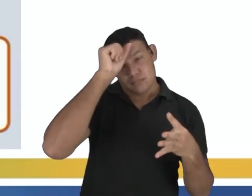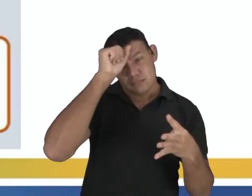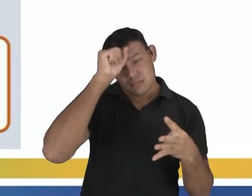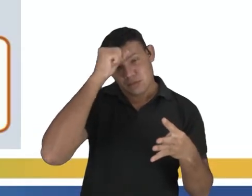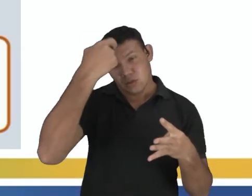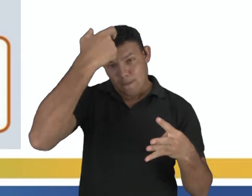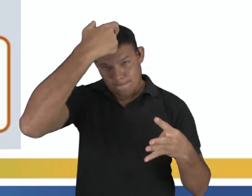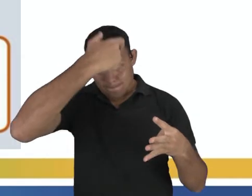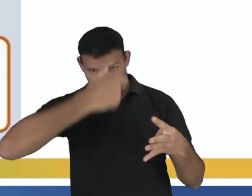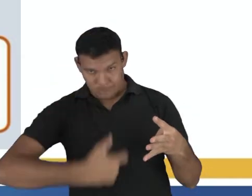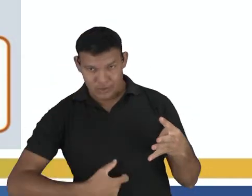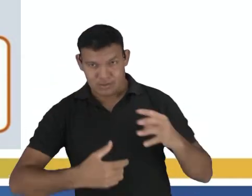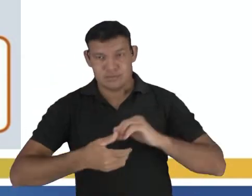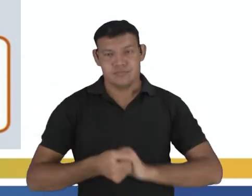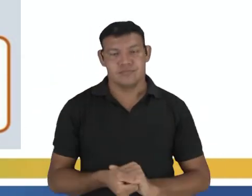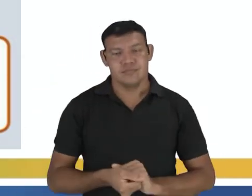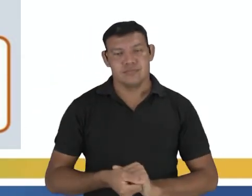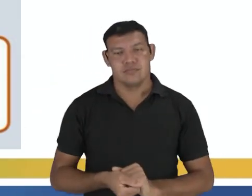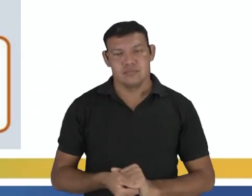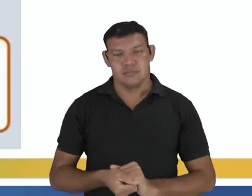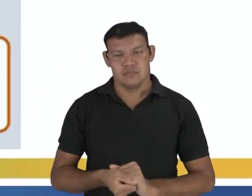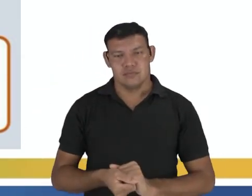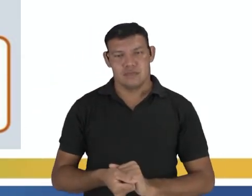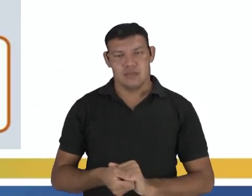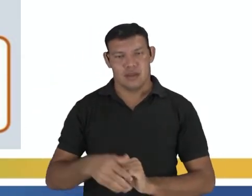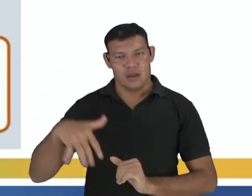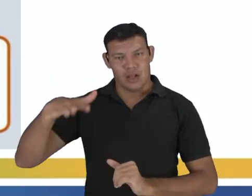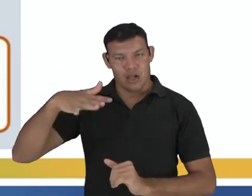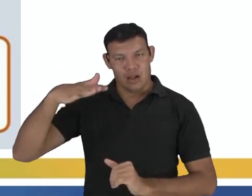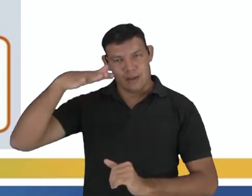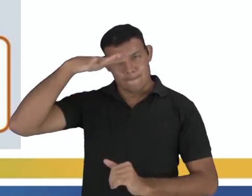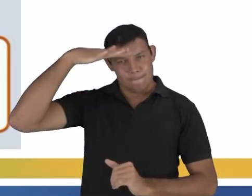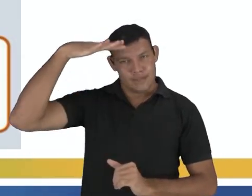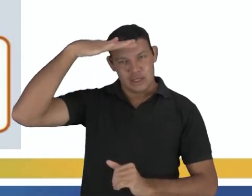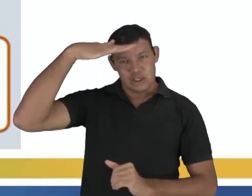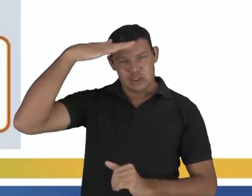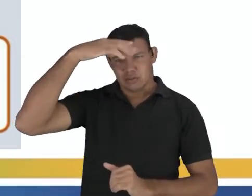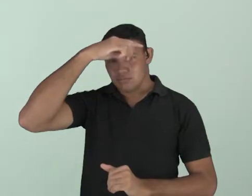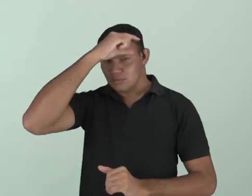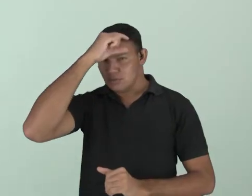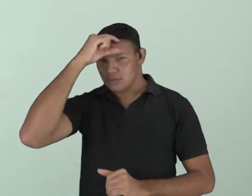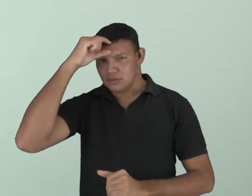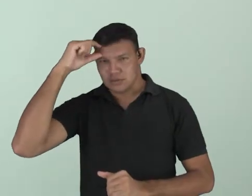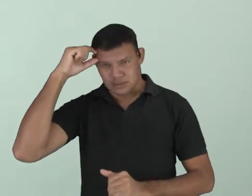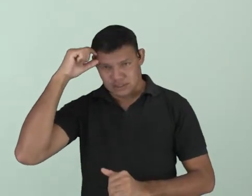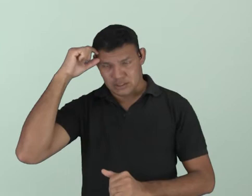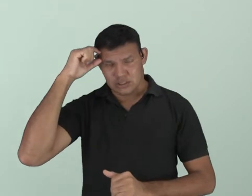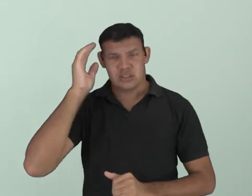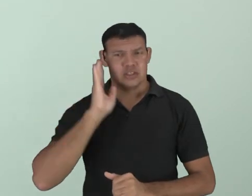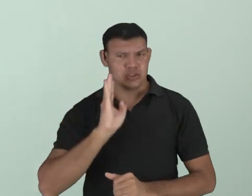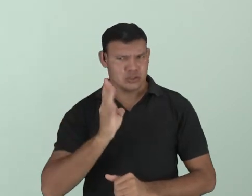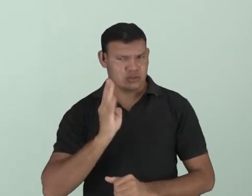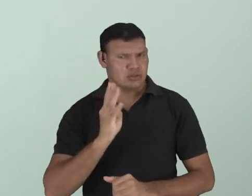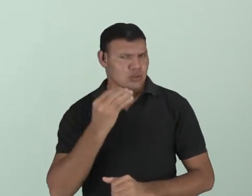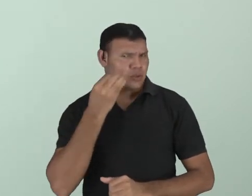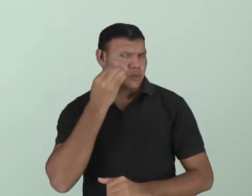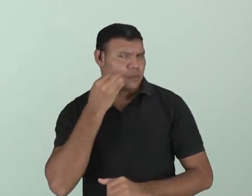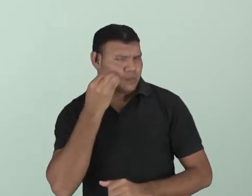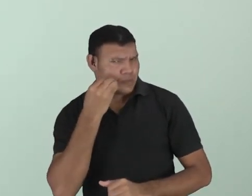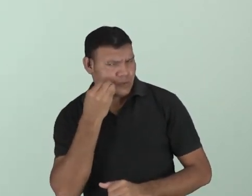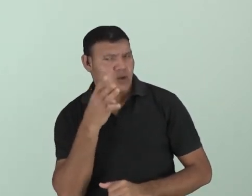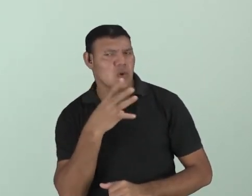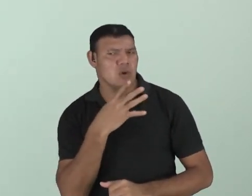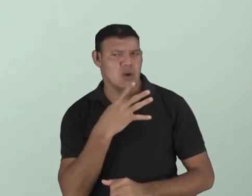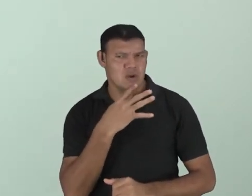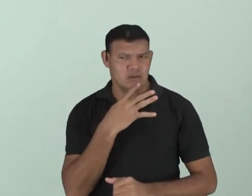mais ligado à área frontal do cérebro e tem a ver com maturação. Ou seja, já foi conhecido, já foi experimentado,